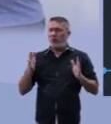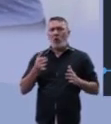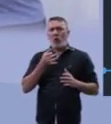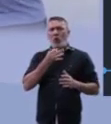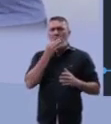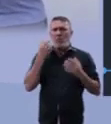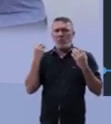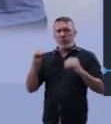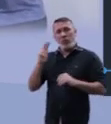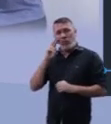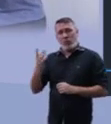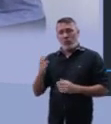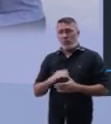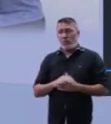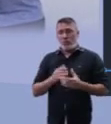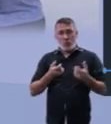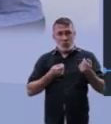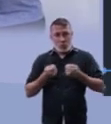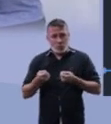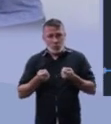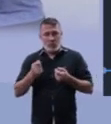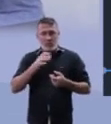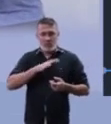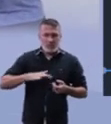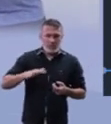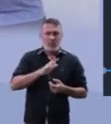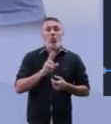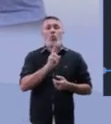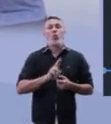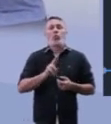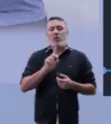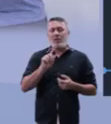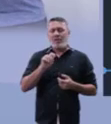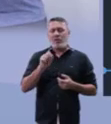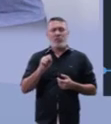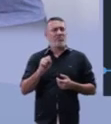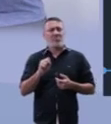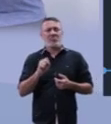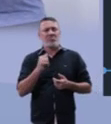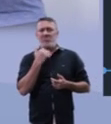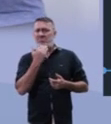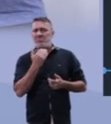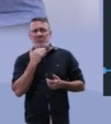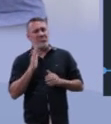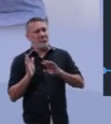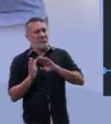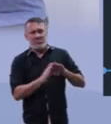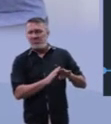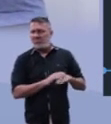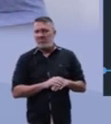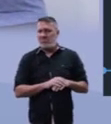já mostrou um posicionamento. O controle de dados, para mim, não serve.